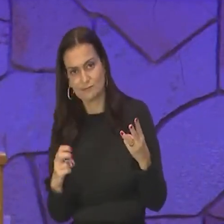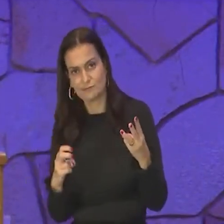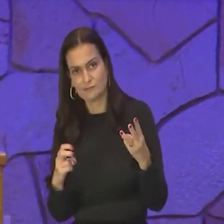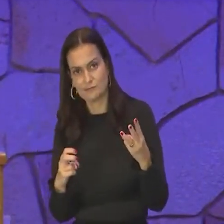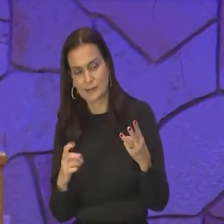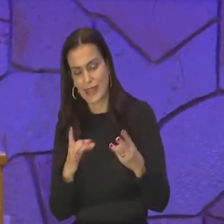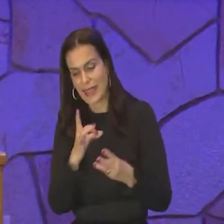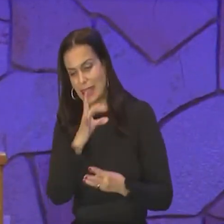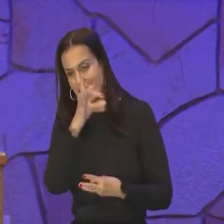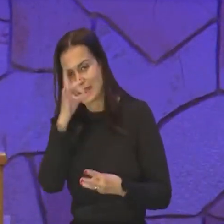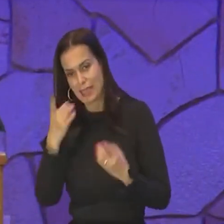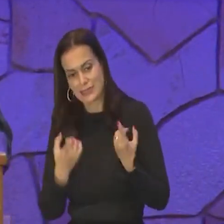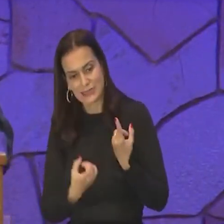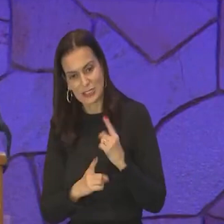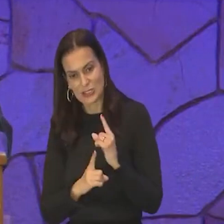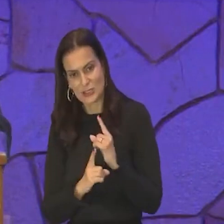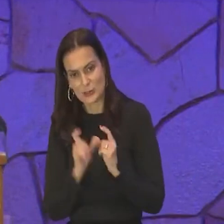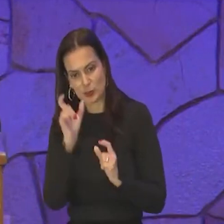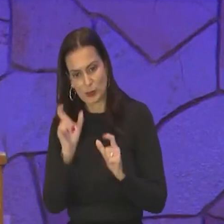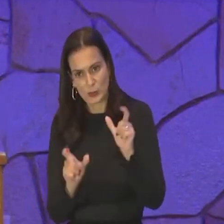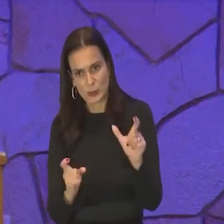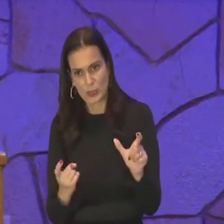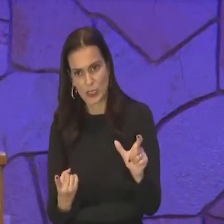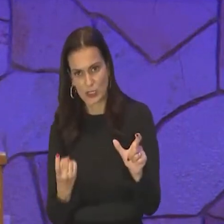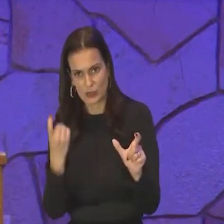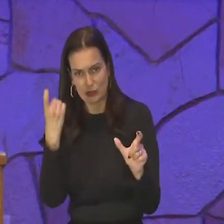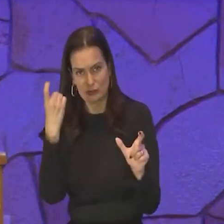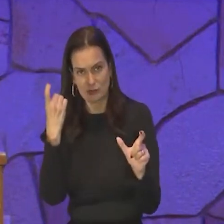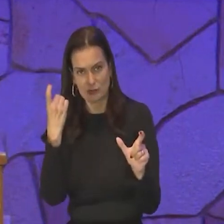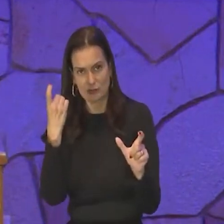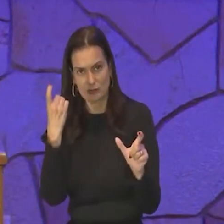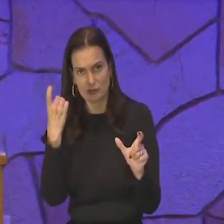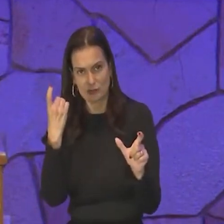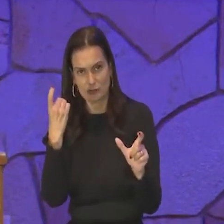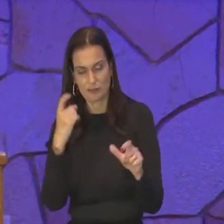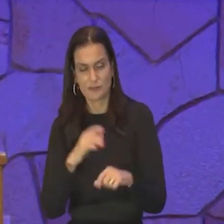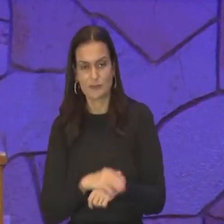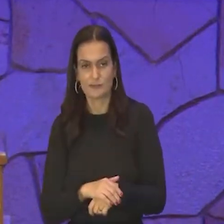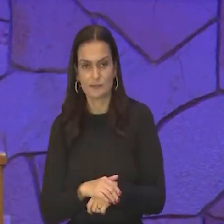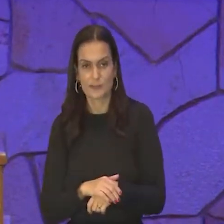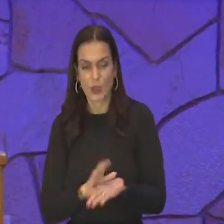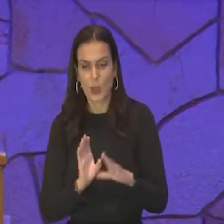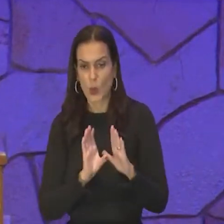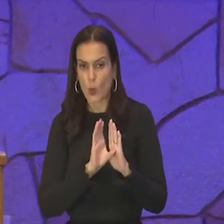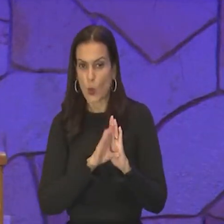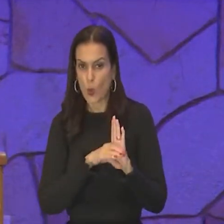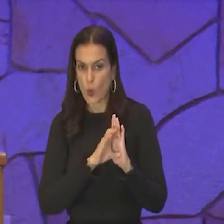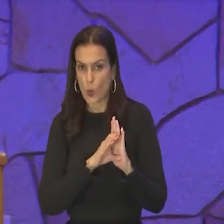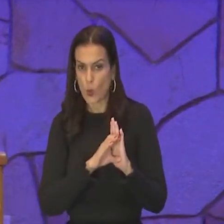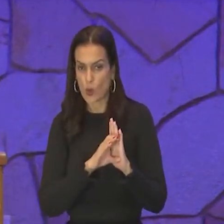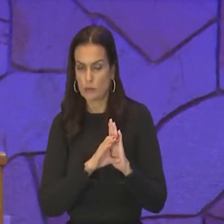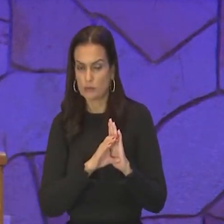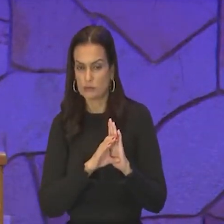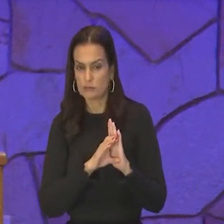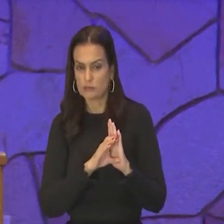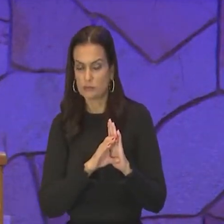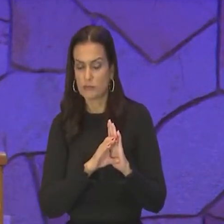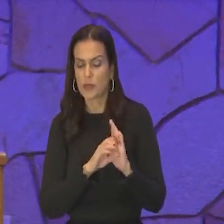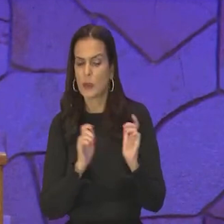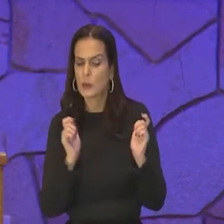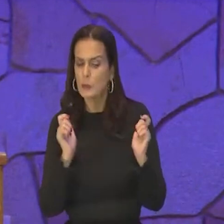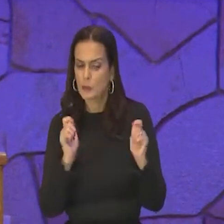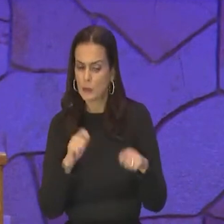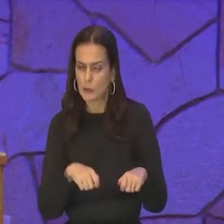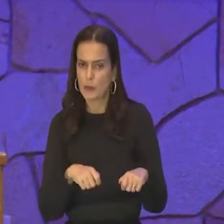cada discípulo individualmente, no conceito que temos hoje, que nos autoriza ou